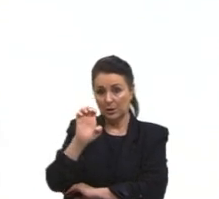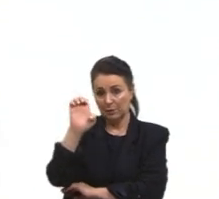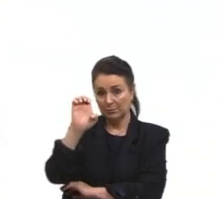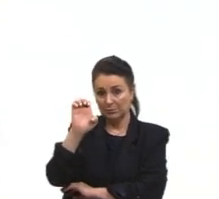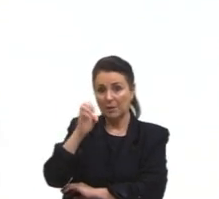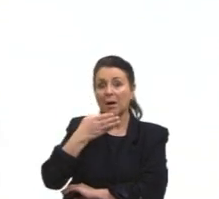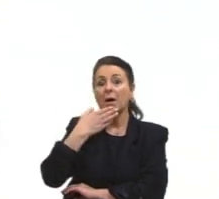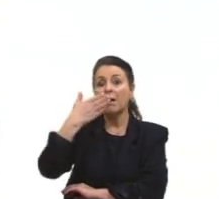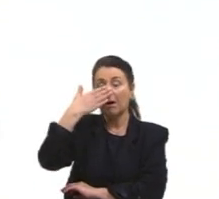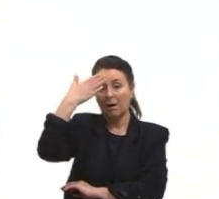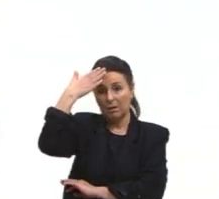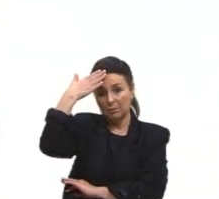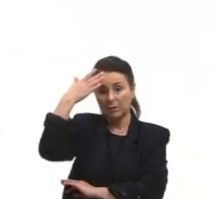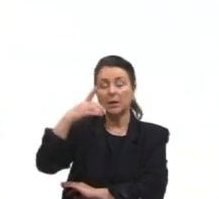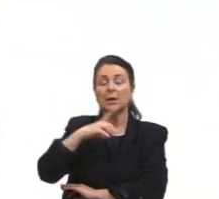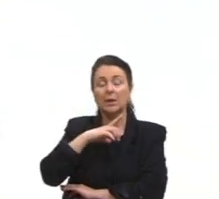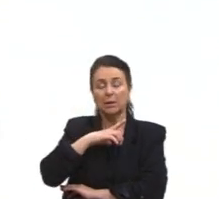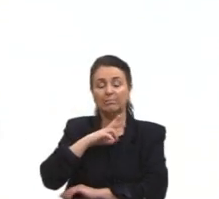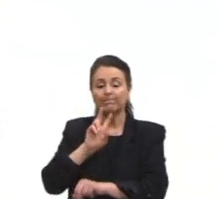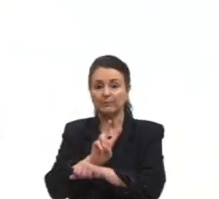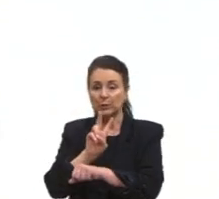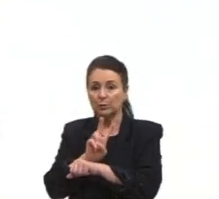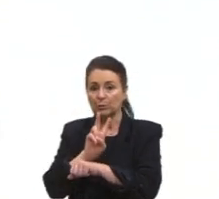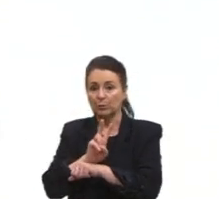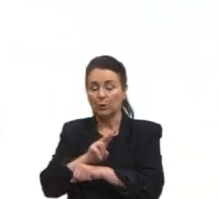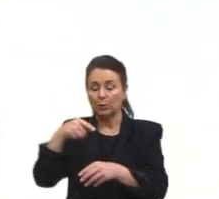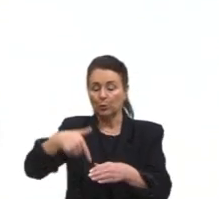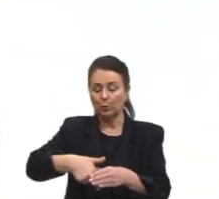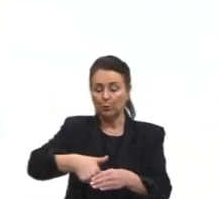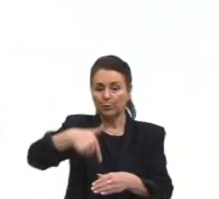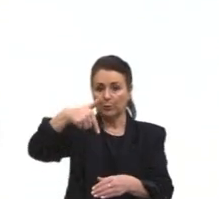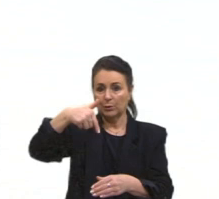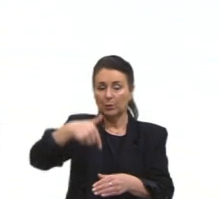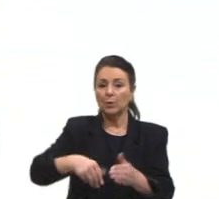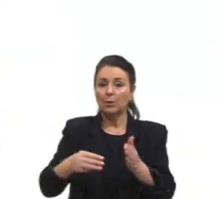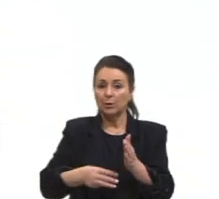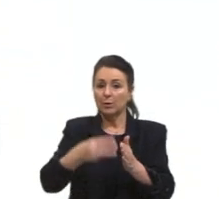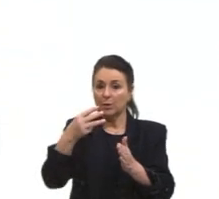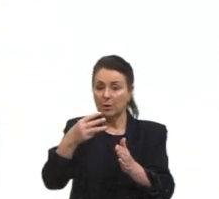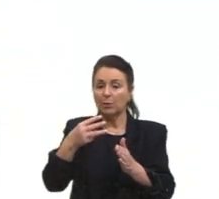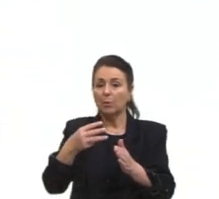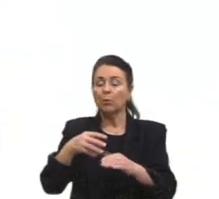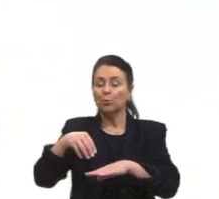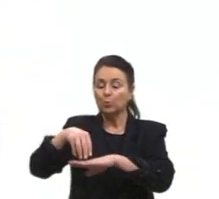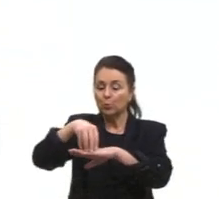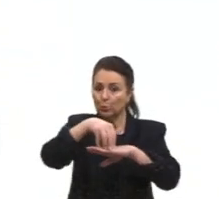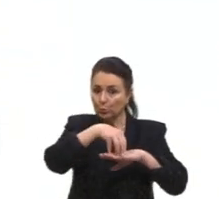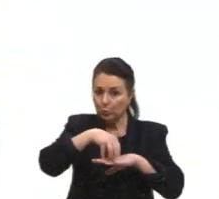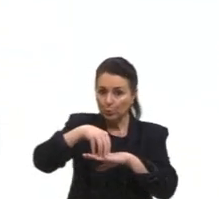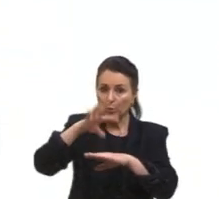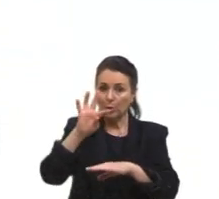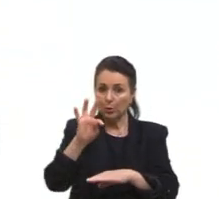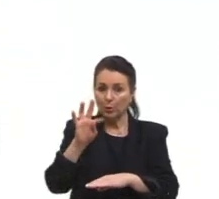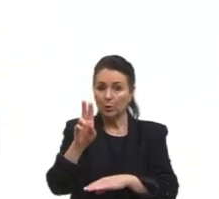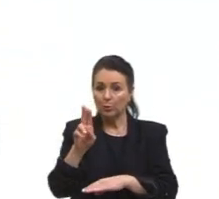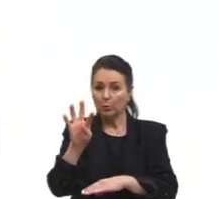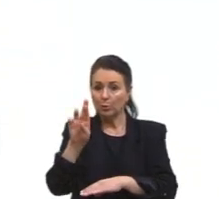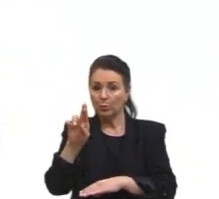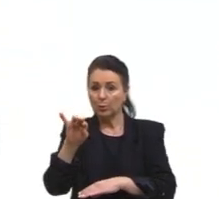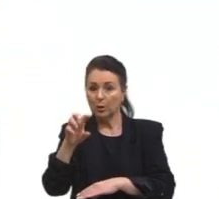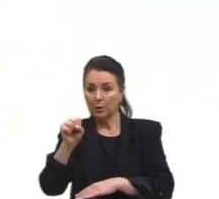essas questões aí da do petróleo tá e o terciário muito forte o turismo e eu trouxe justamente isso né